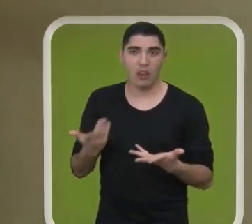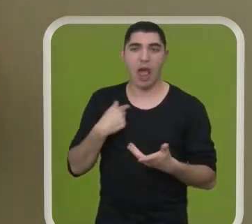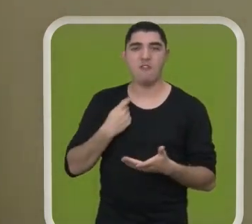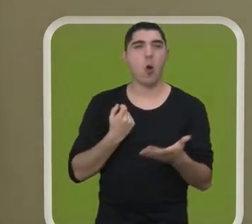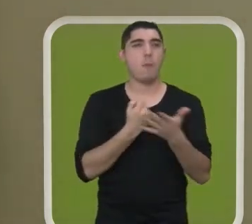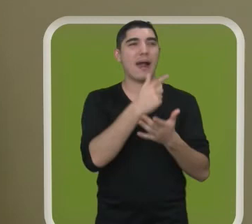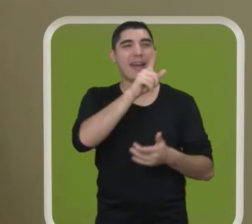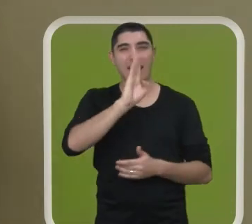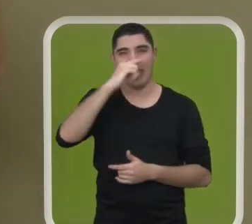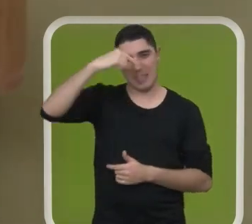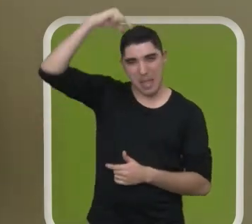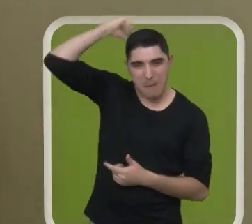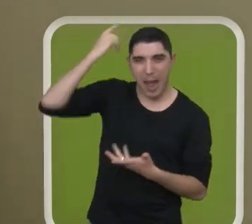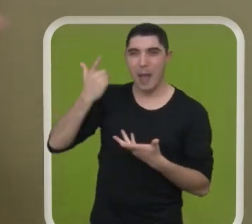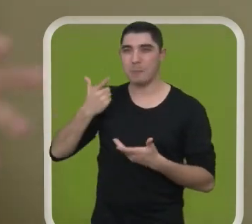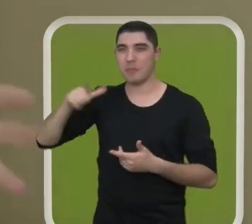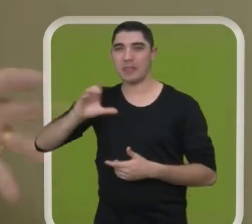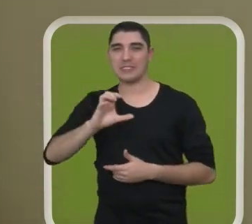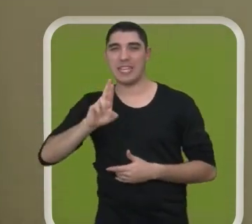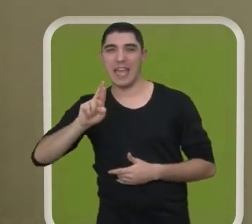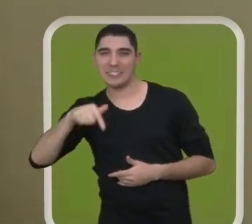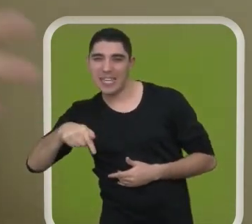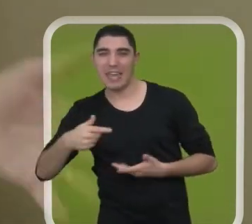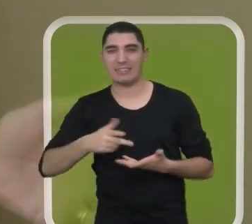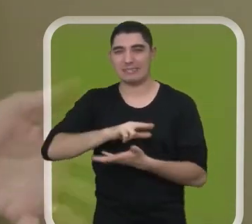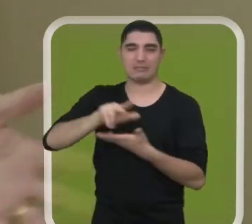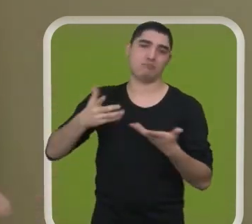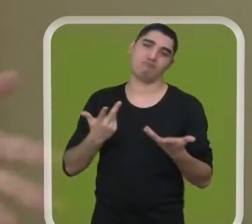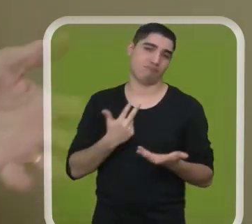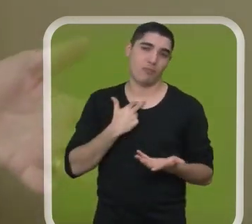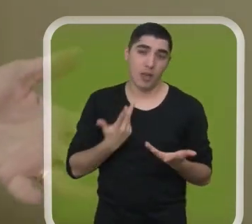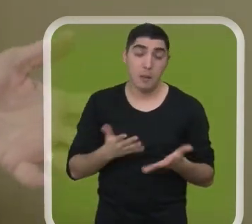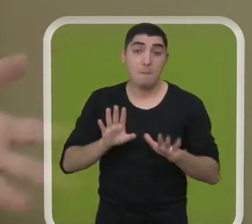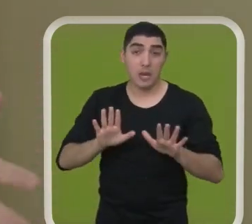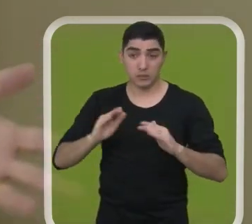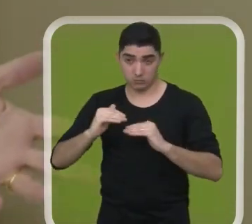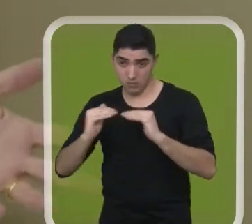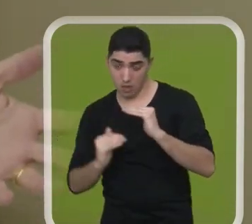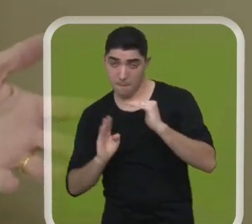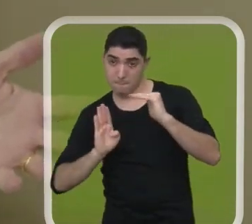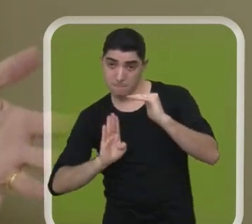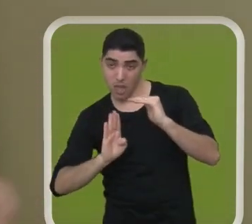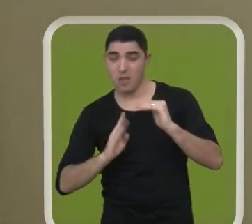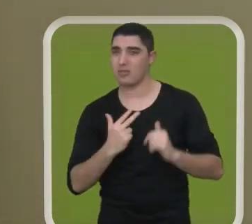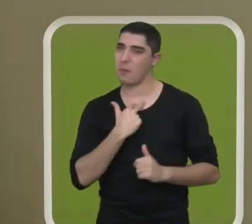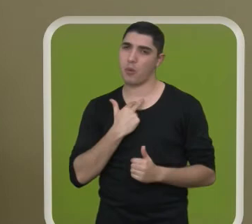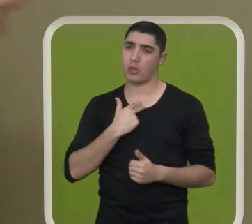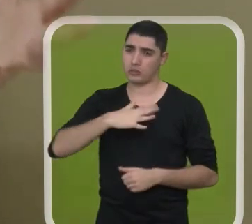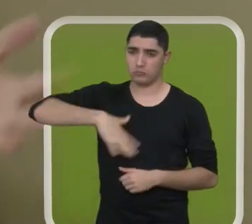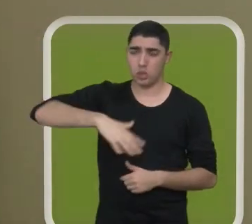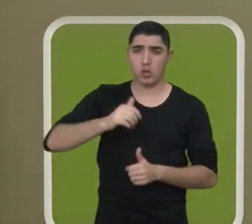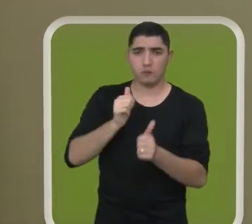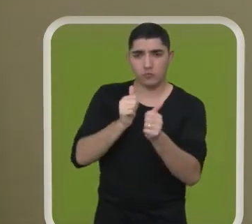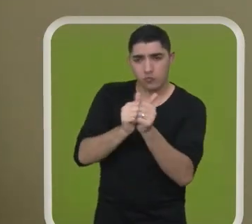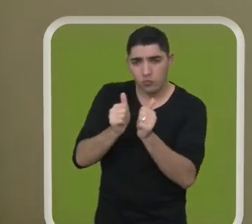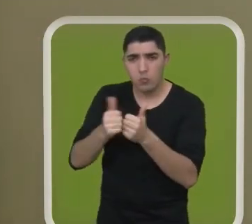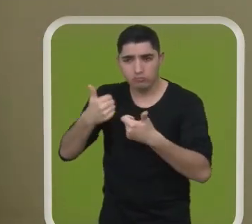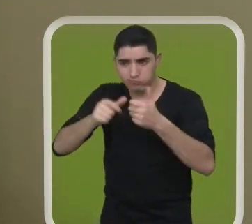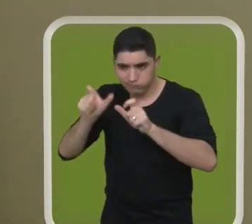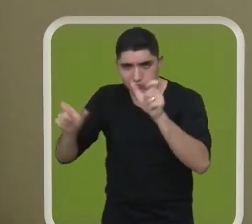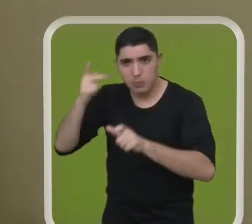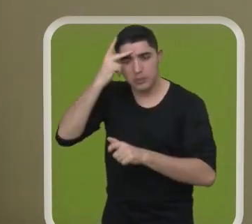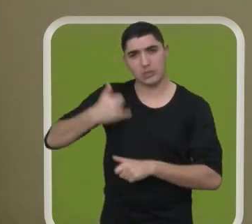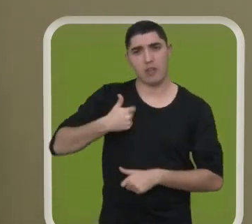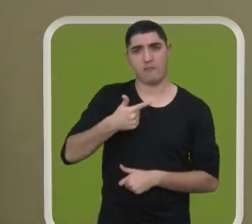um Messi, um Cristiano Ronaldo para pôr no seu time e vai resolver. Mas a Bezinha não pode, são jogadores até 23 anos. Aonde você conhece jogadores